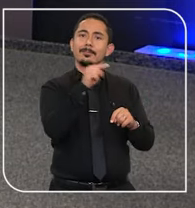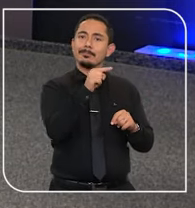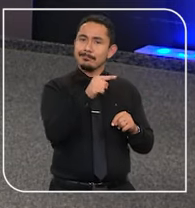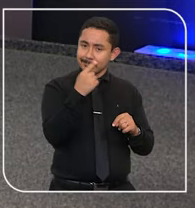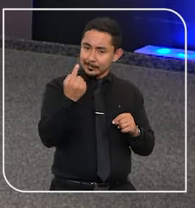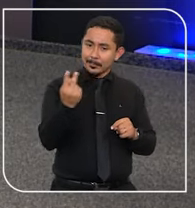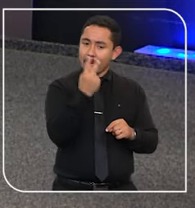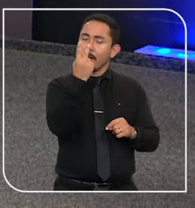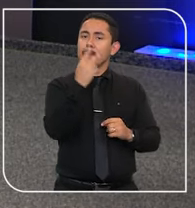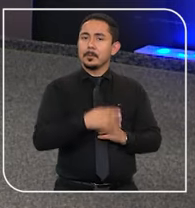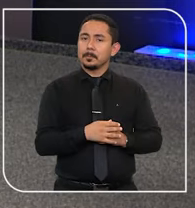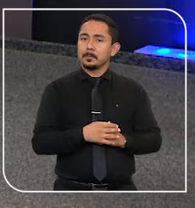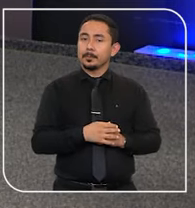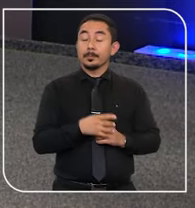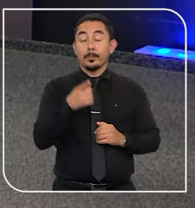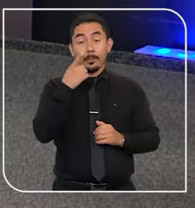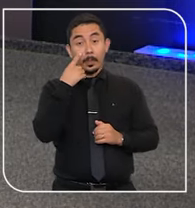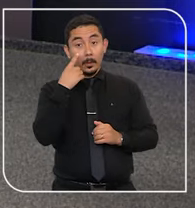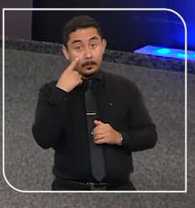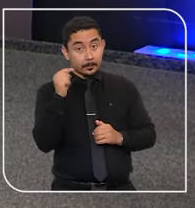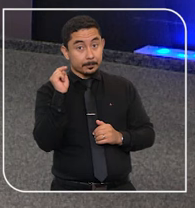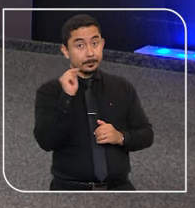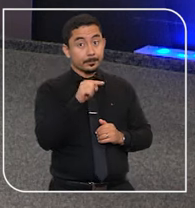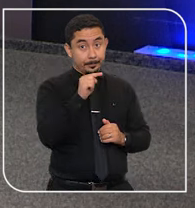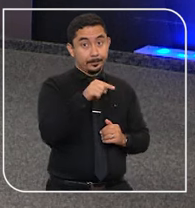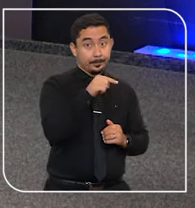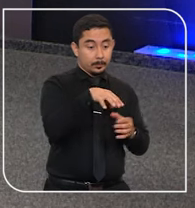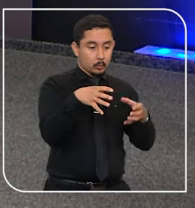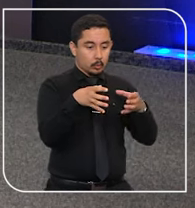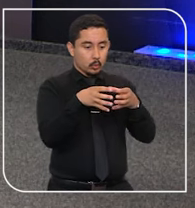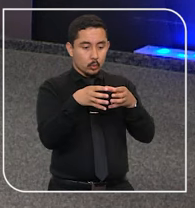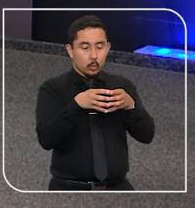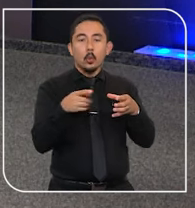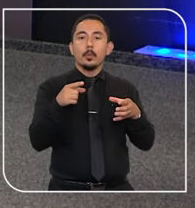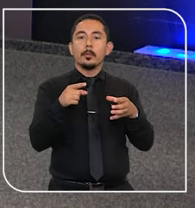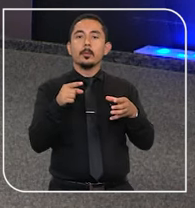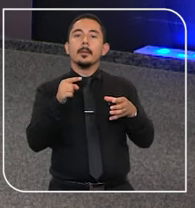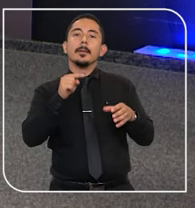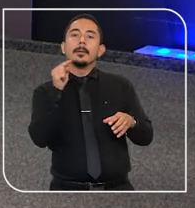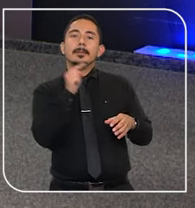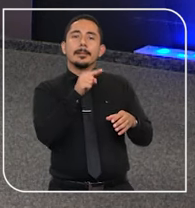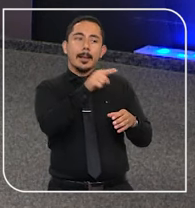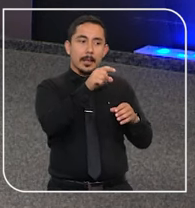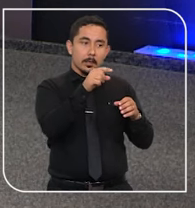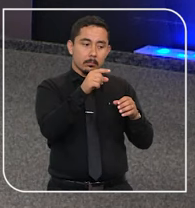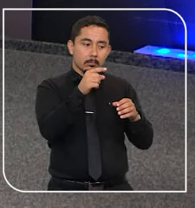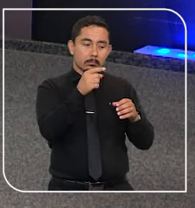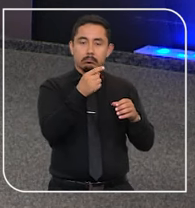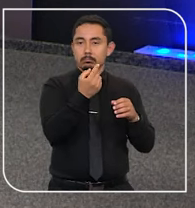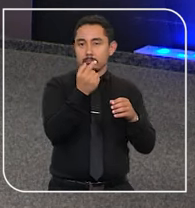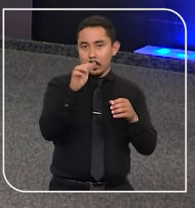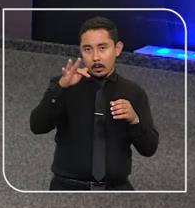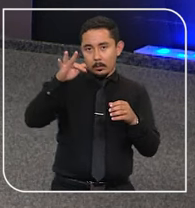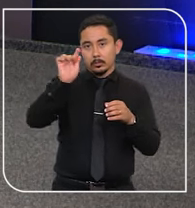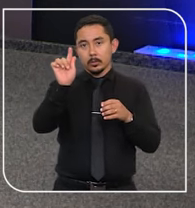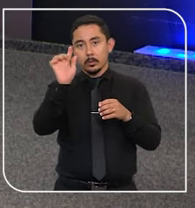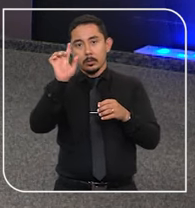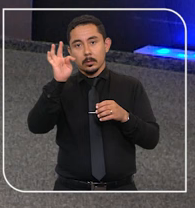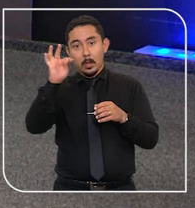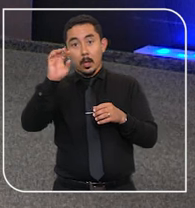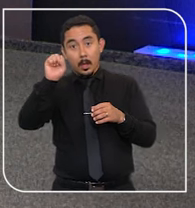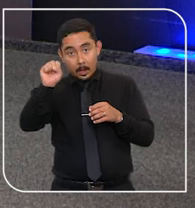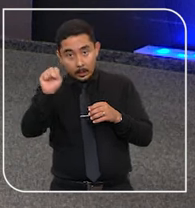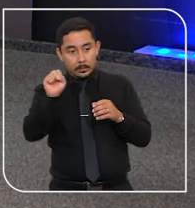impacto nesses números para o colegiado o saldo do FGTS não pode ser bloqueado para o pagamento de